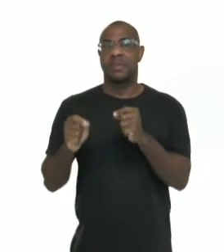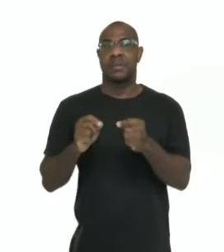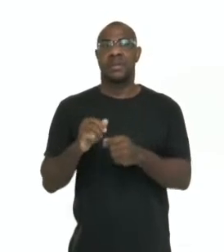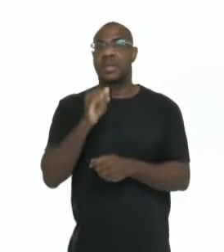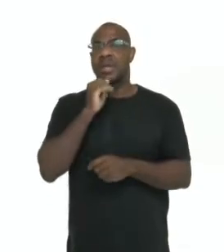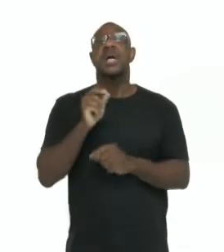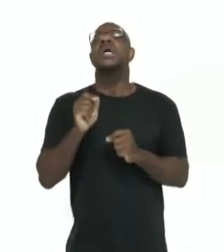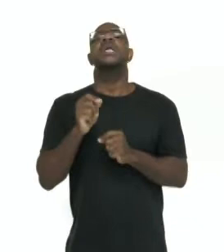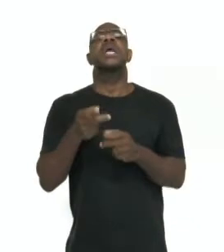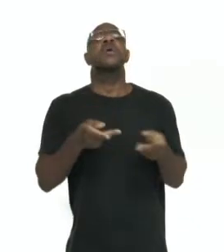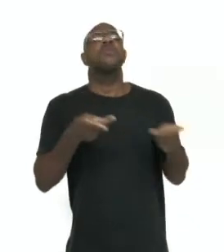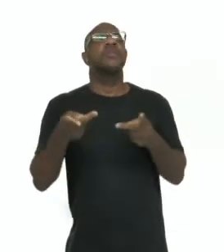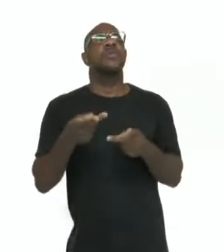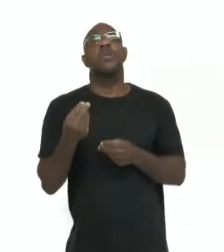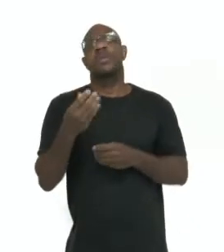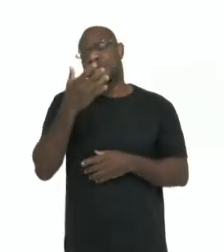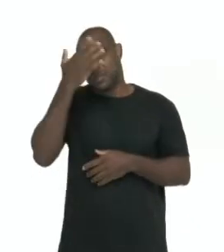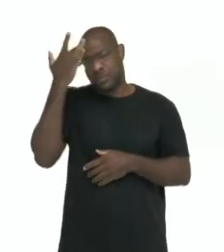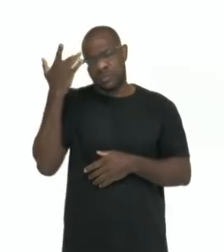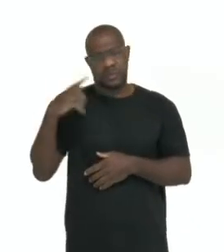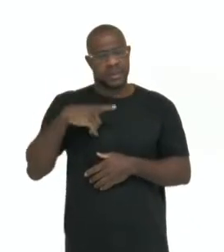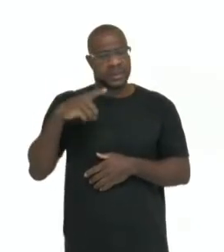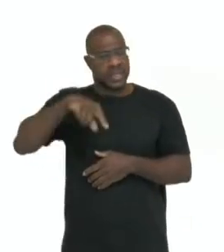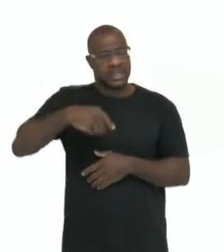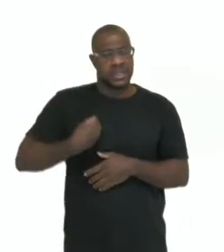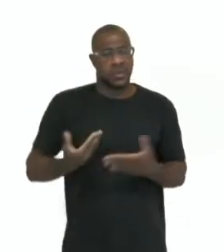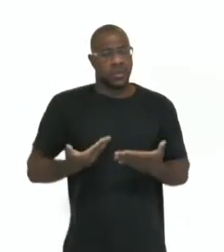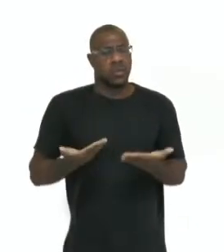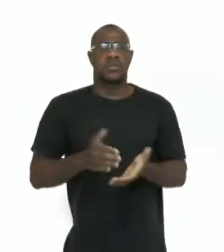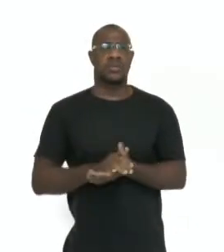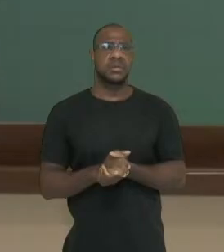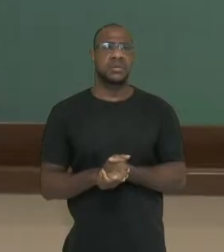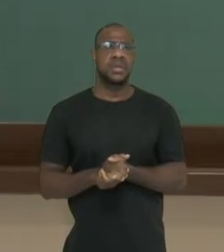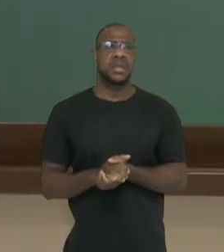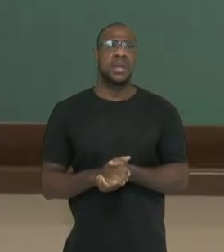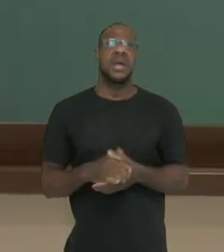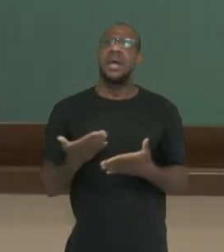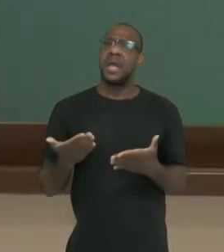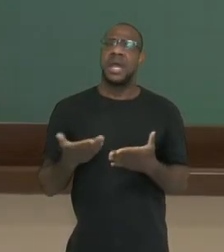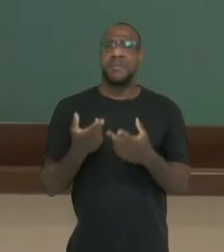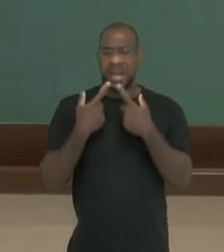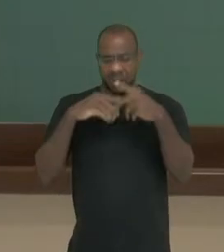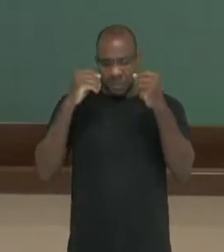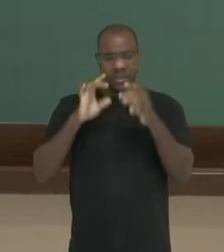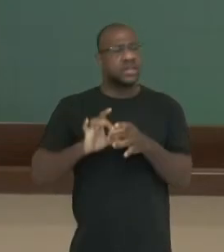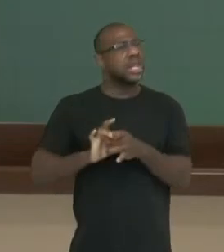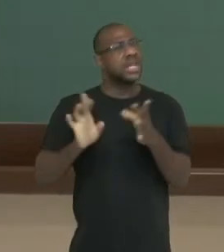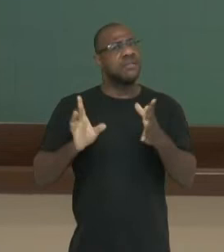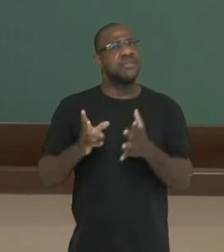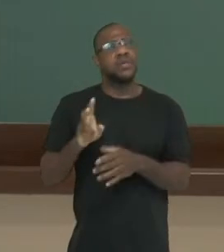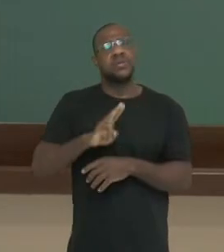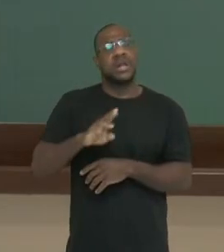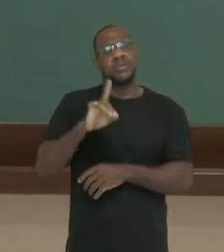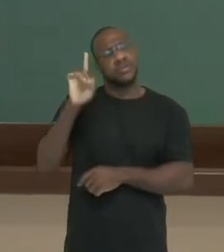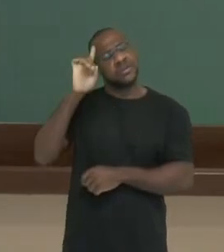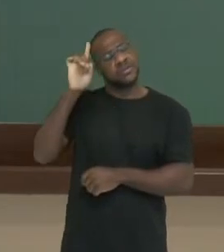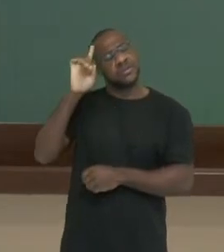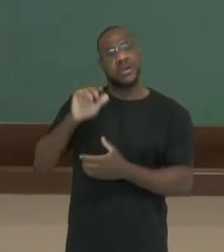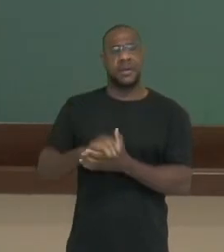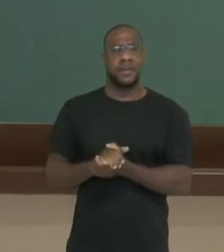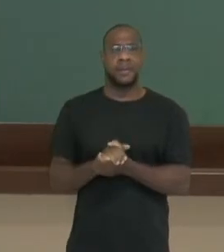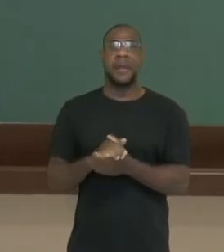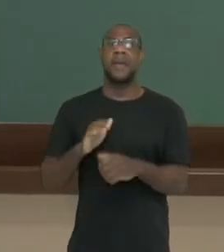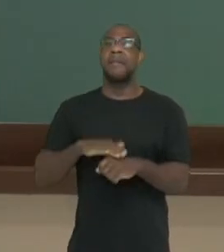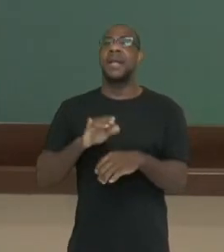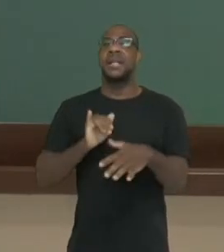sei quem convidou tanta gente para estar aqui hoje, né? É uma linguagem mais espontânea, mais utilizada no dia a dia, mais